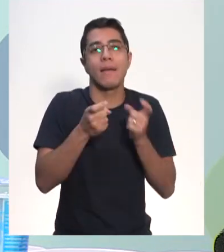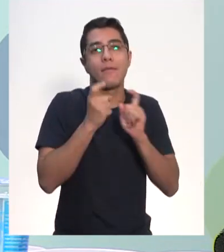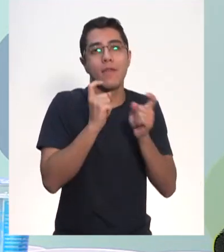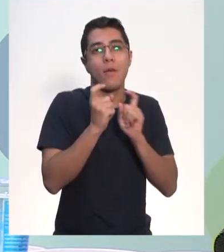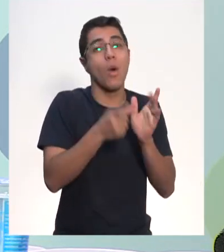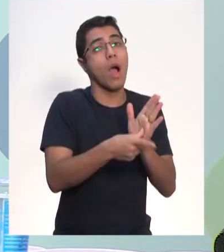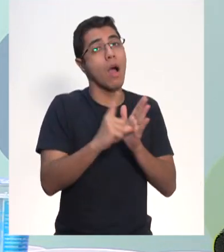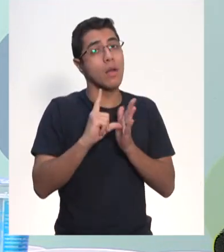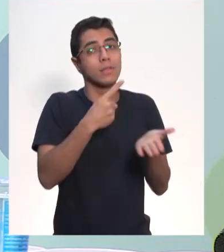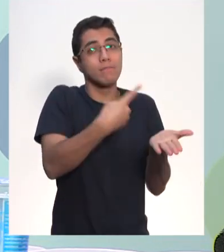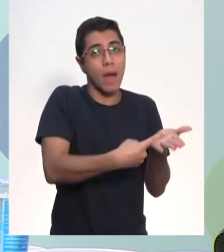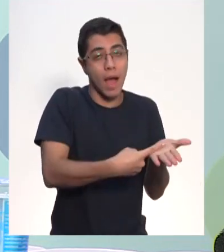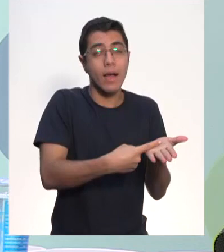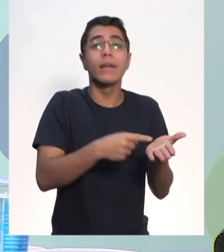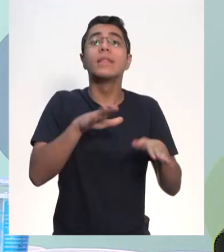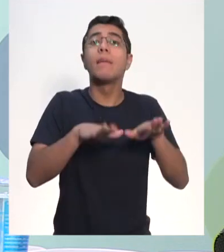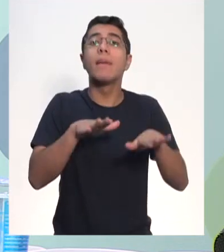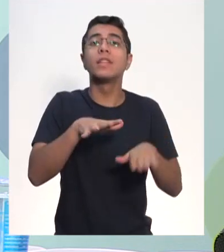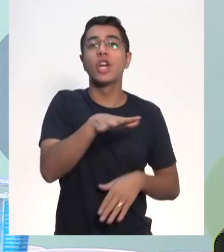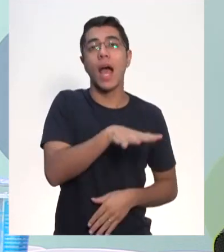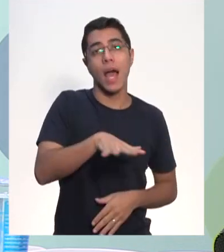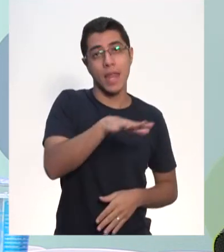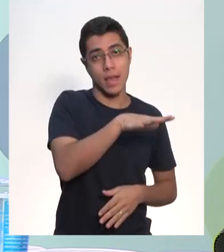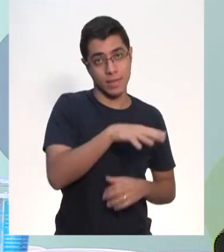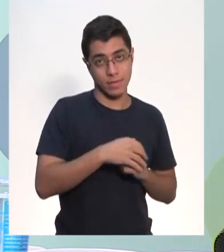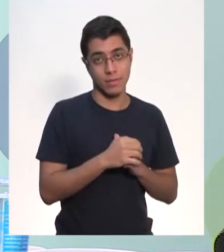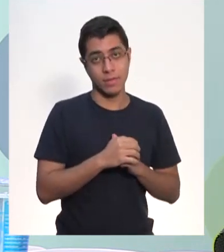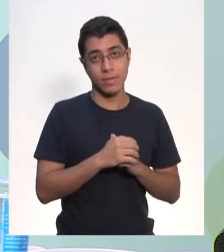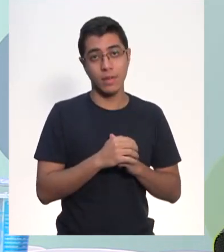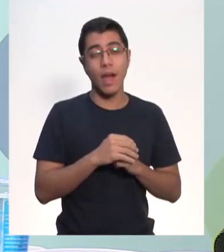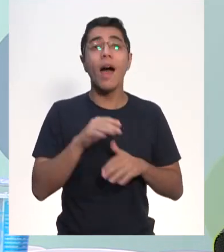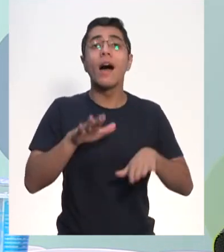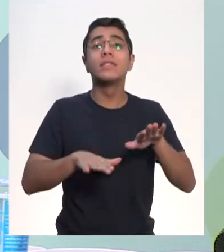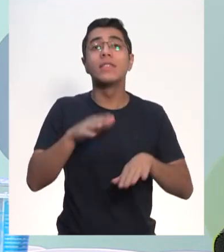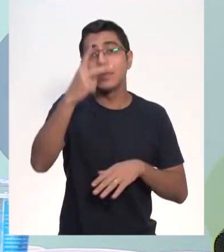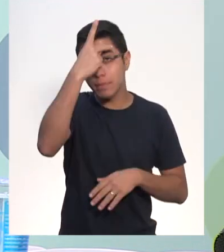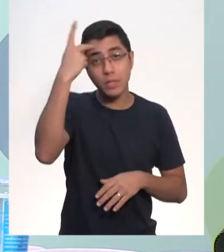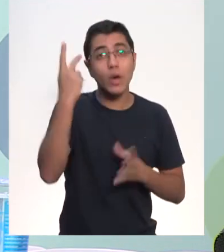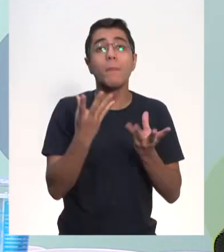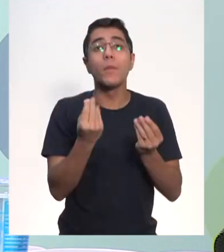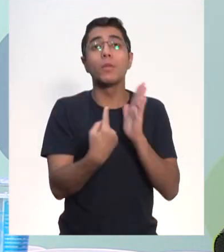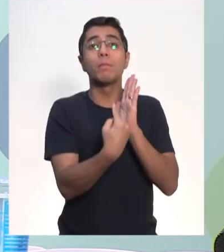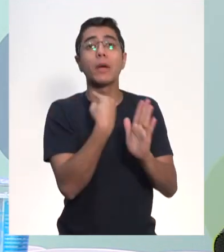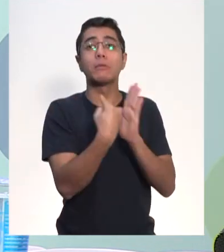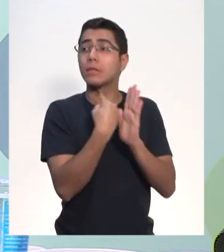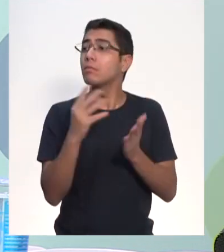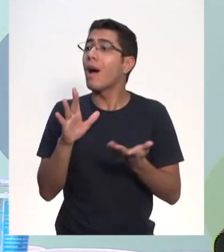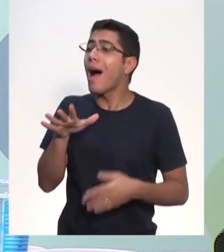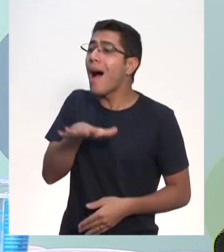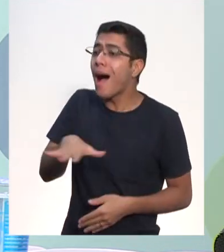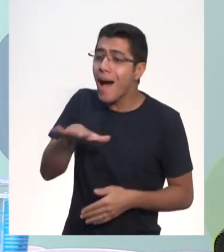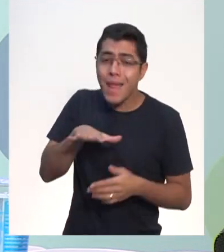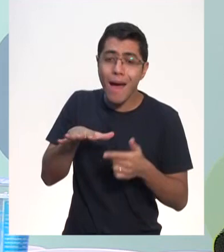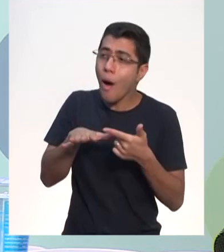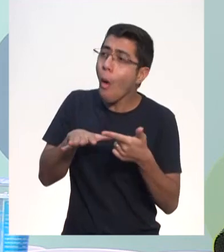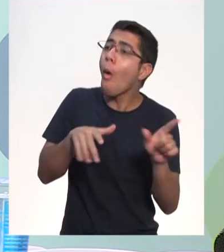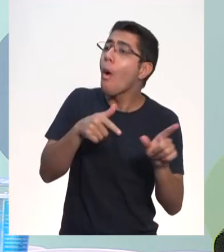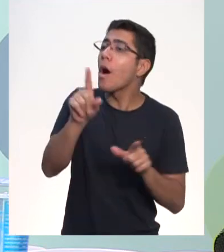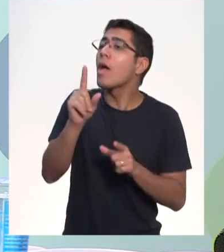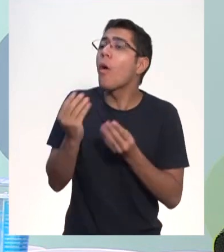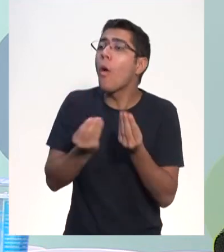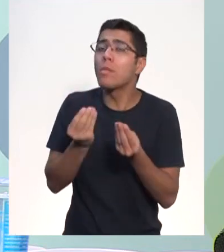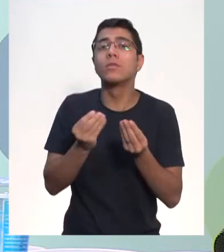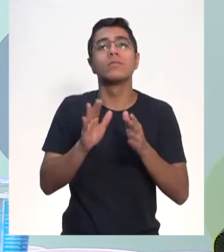de componentes, a dificuldade que o pessoal sempre coloca aí com as outras áreas, né? O Teams com certeza vai ajudar, né, nessa